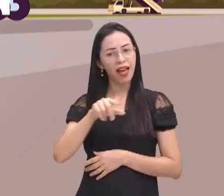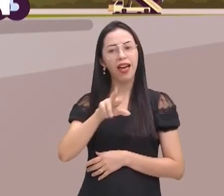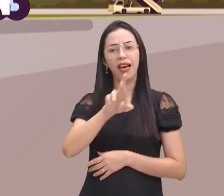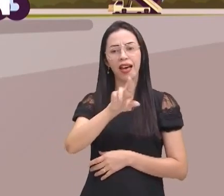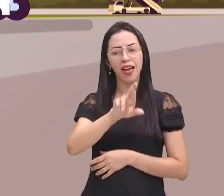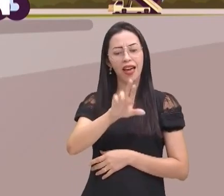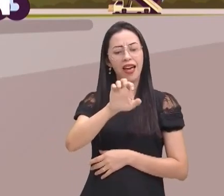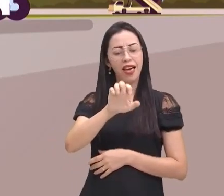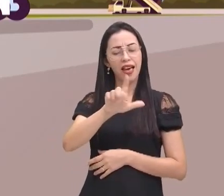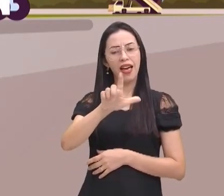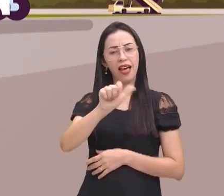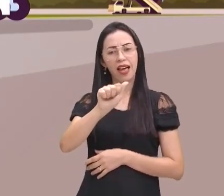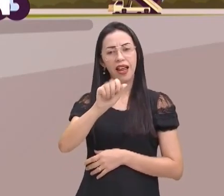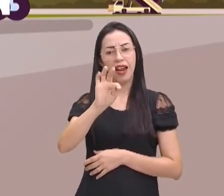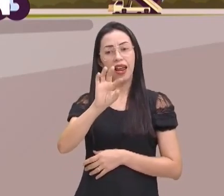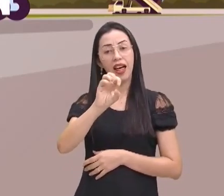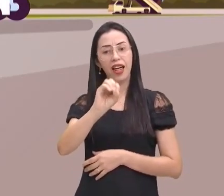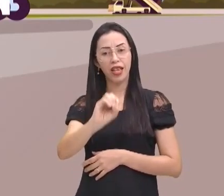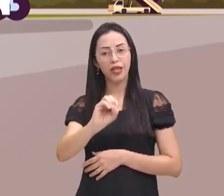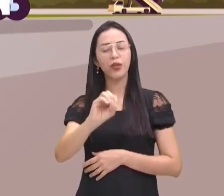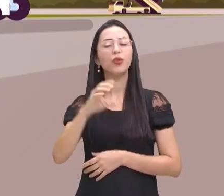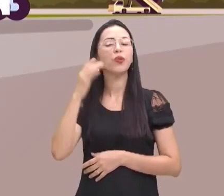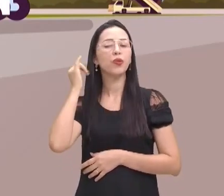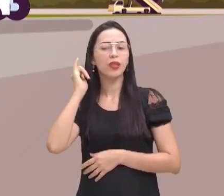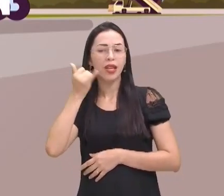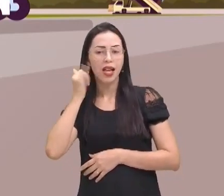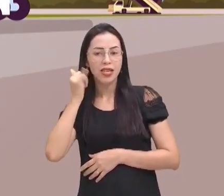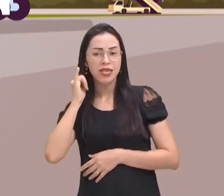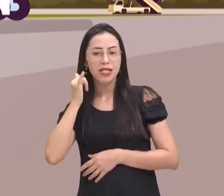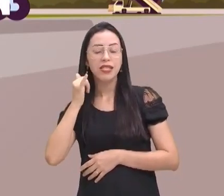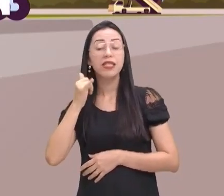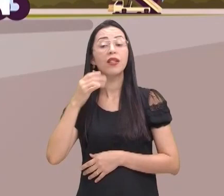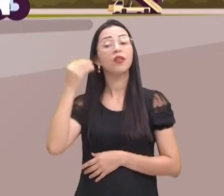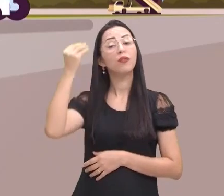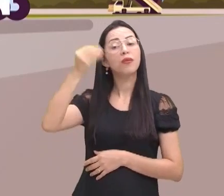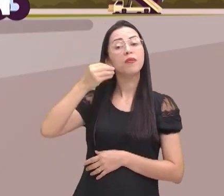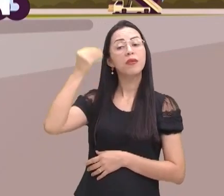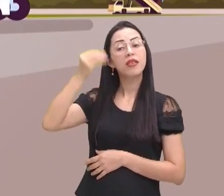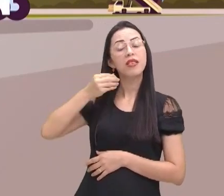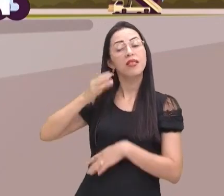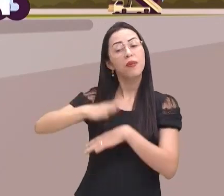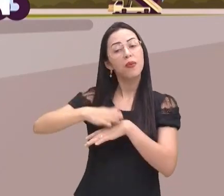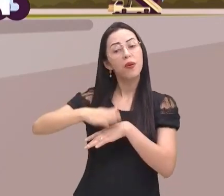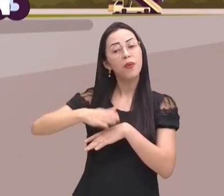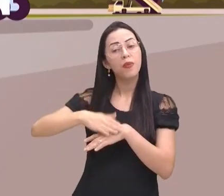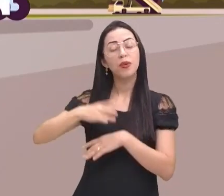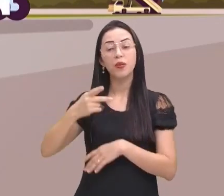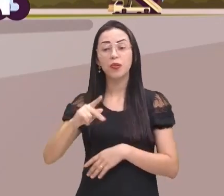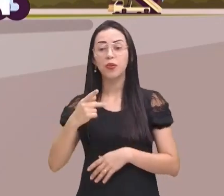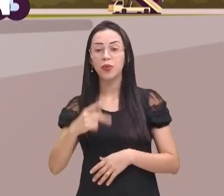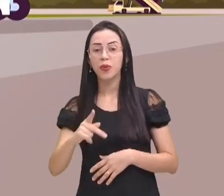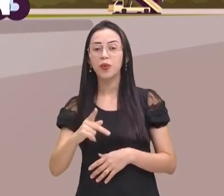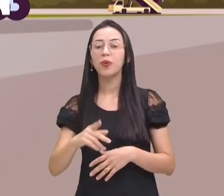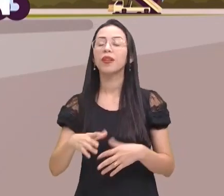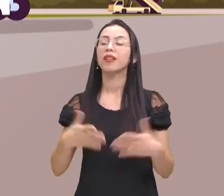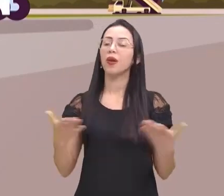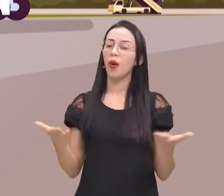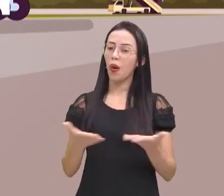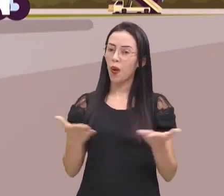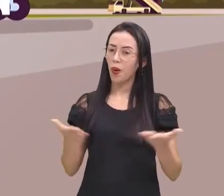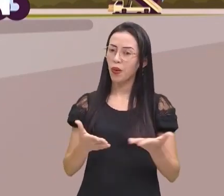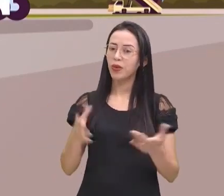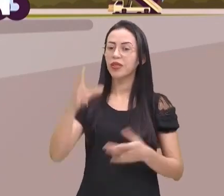um relato de experiências de uma viagem, que foi isso que nós estudamos, que nós participamos